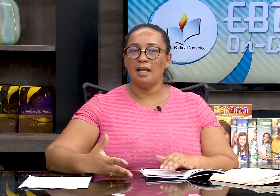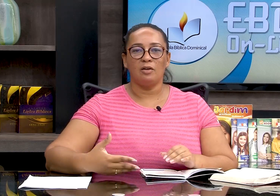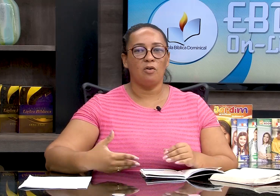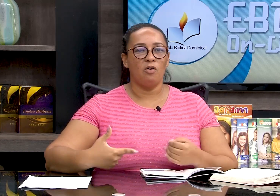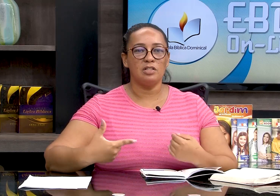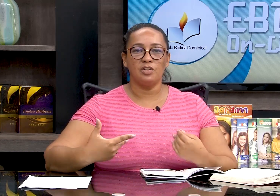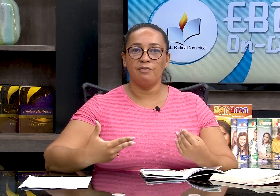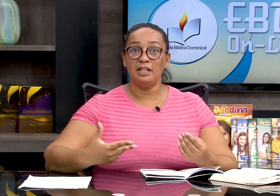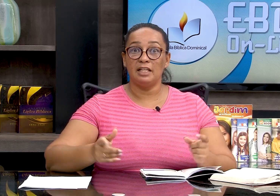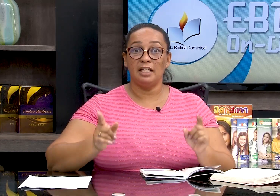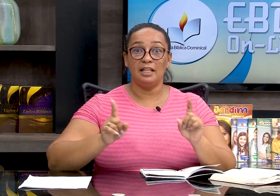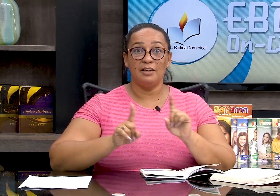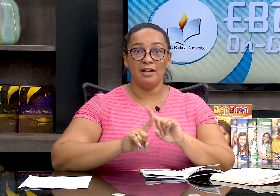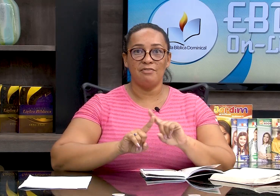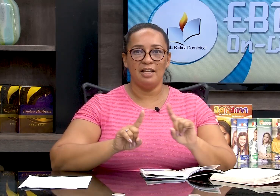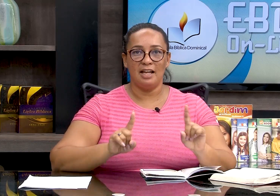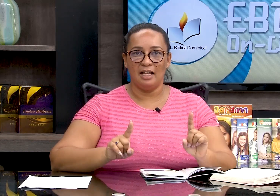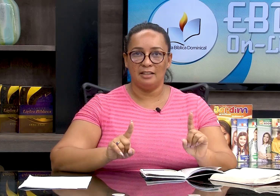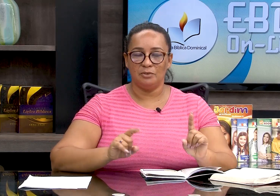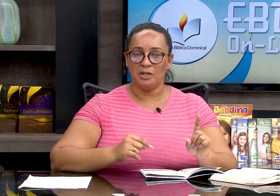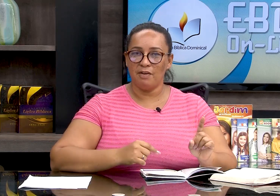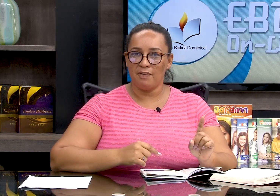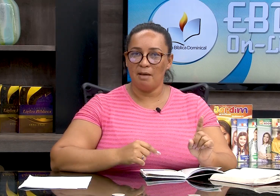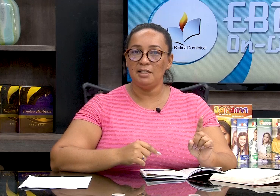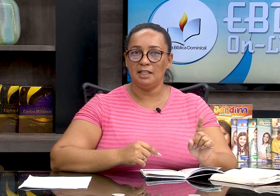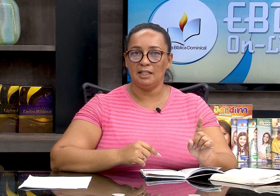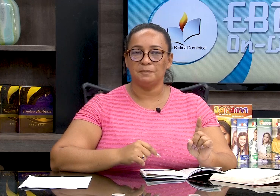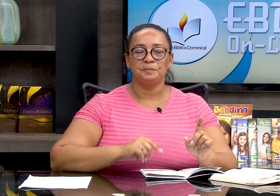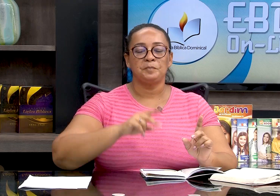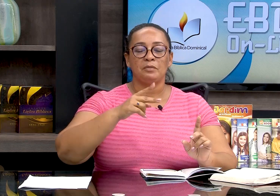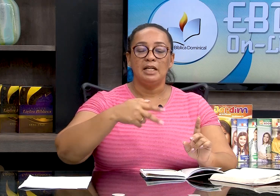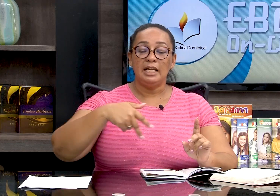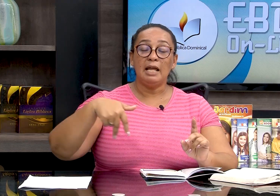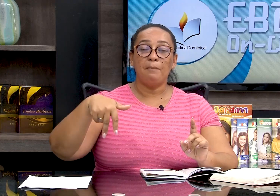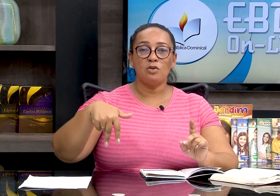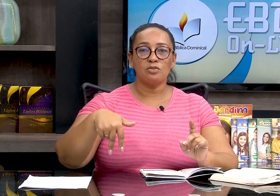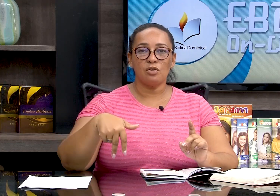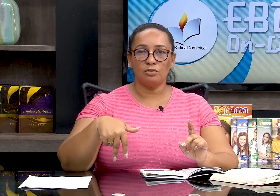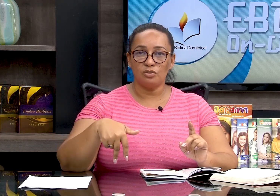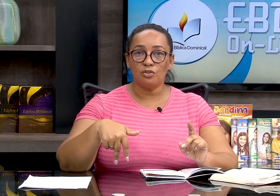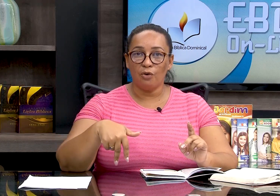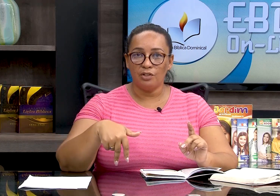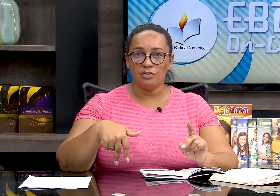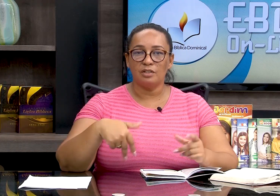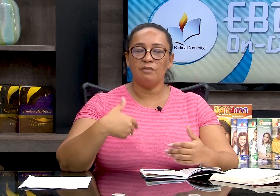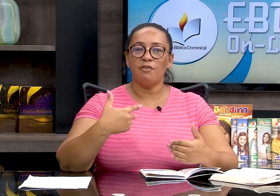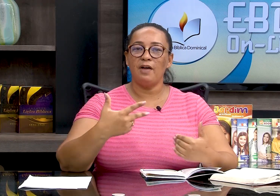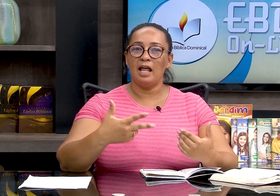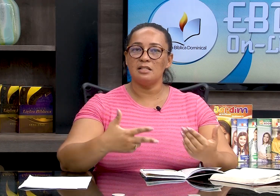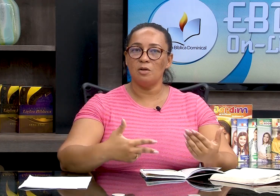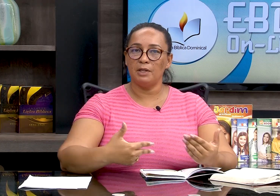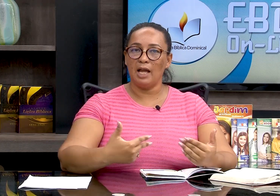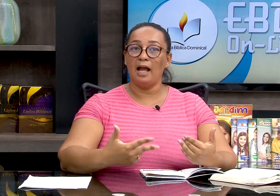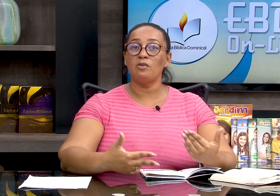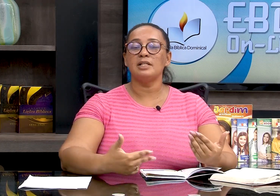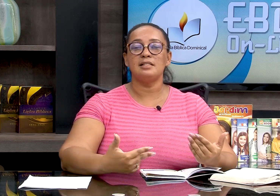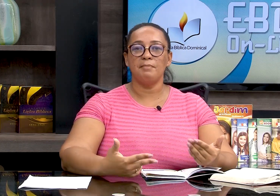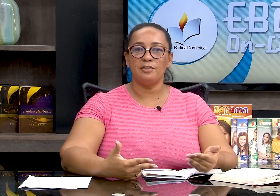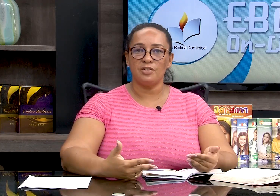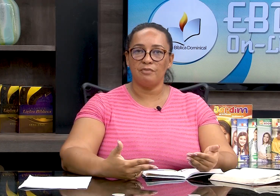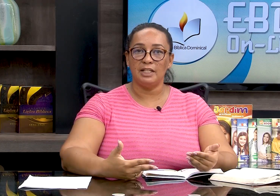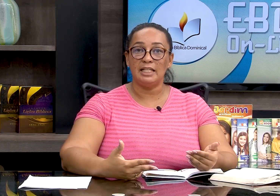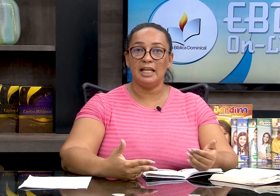a dizer coisas da vida dele que não é verdade o que vai falar mentira e depois os outros dois que vão falar sobre